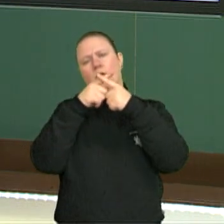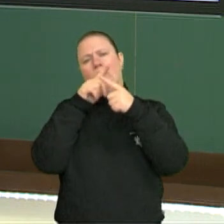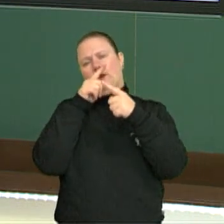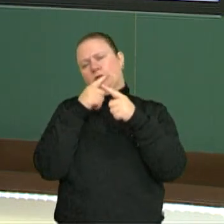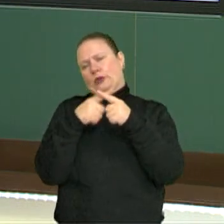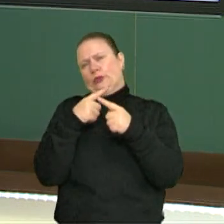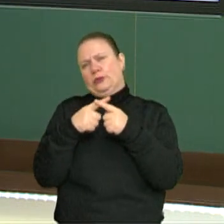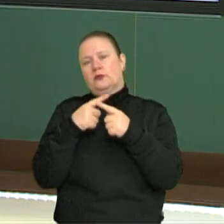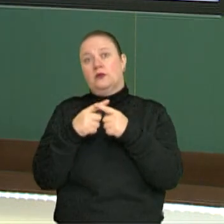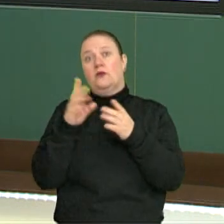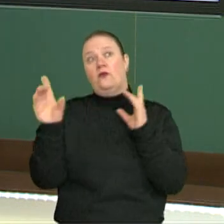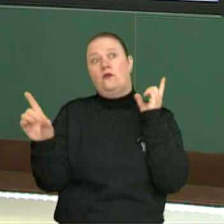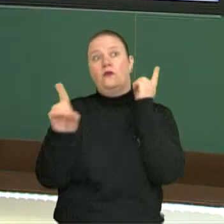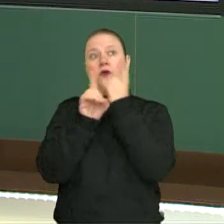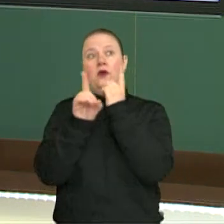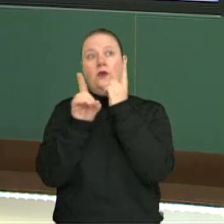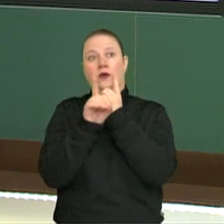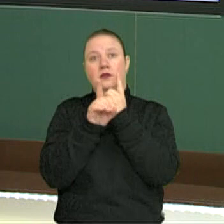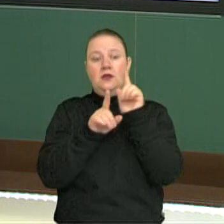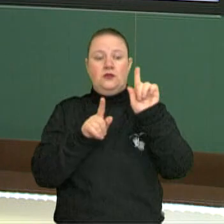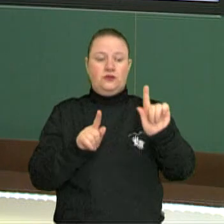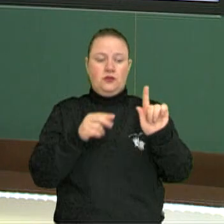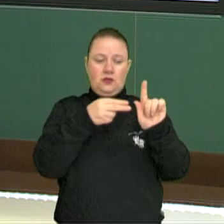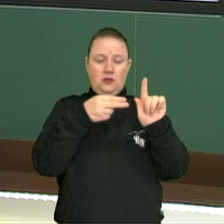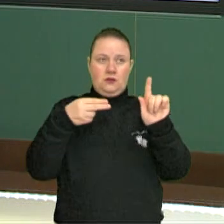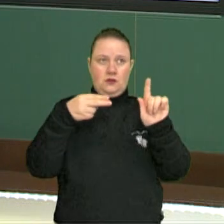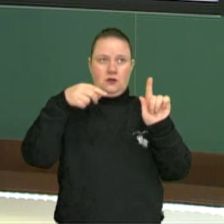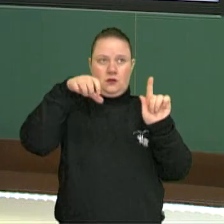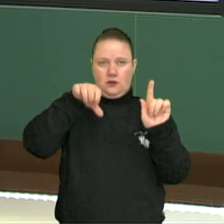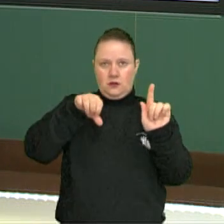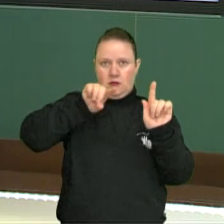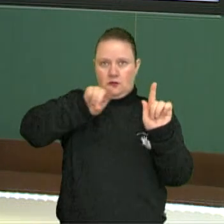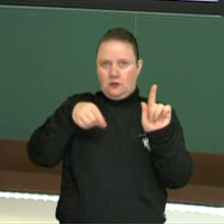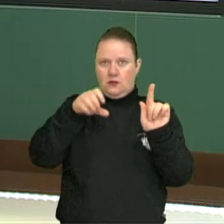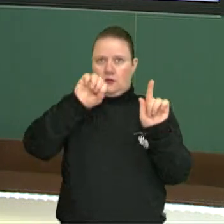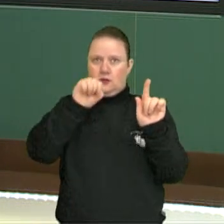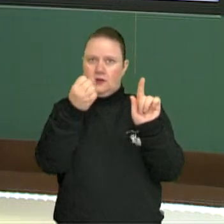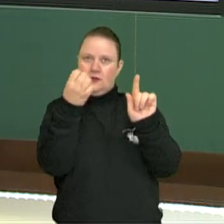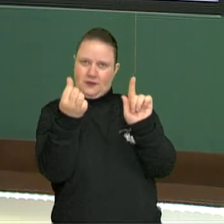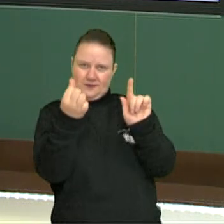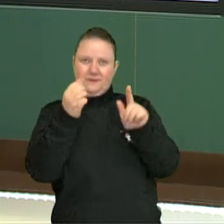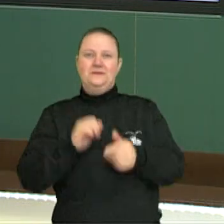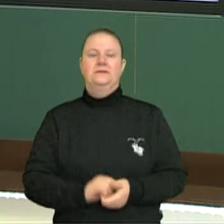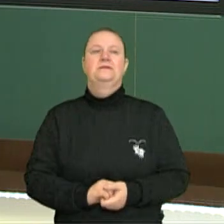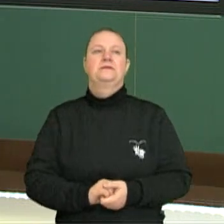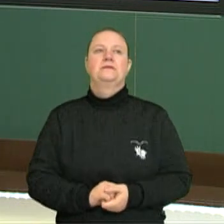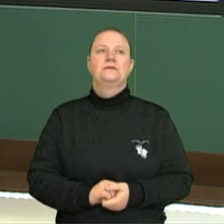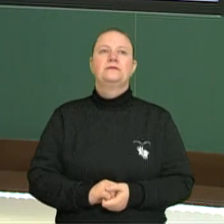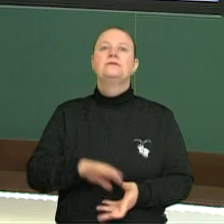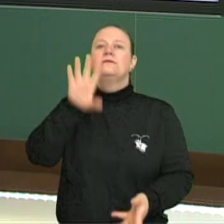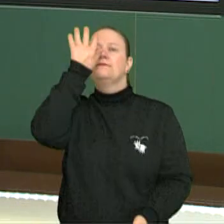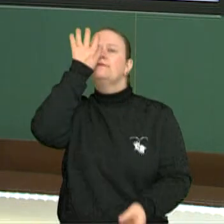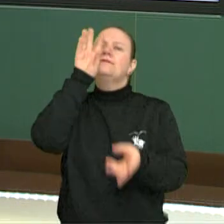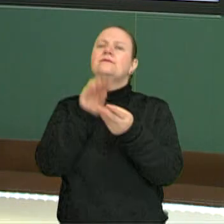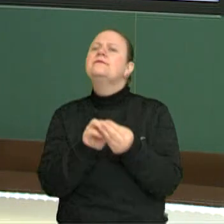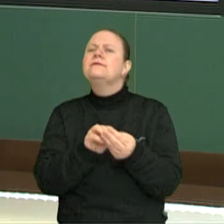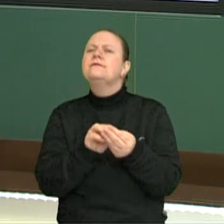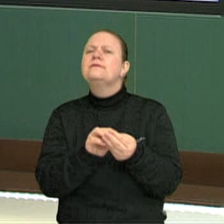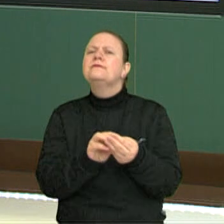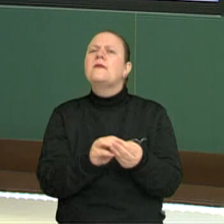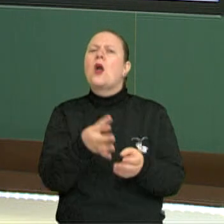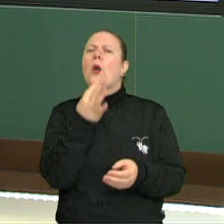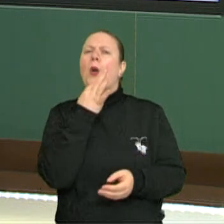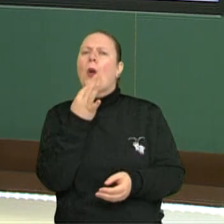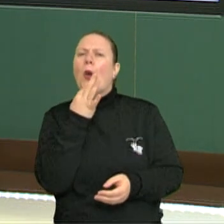achar a gravidade como 9,86. Beleza? Então, retomando, conhecemos